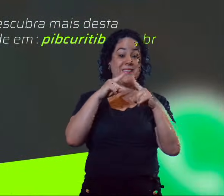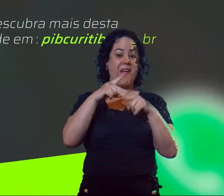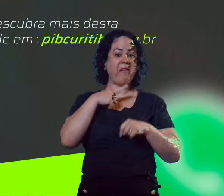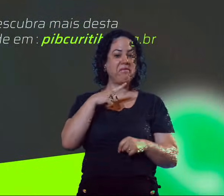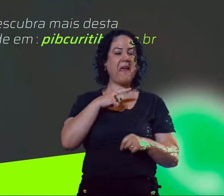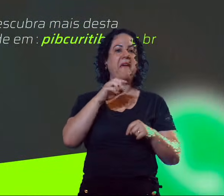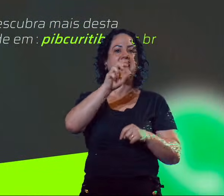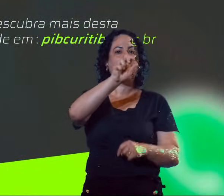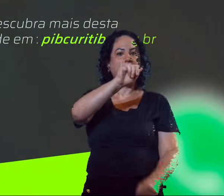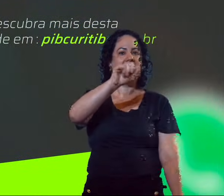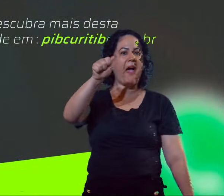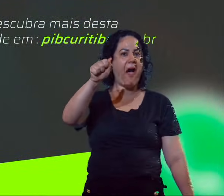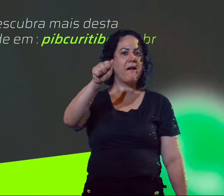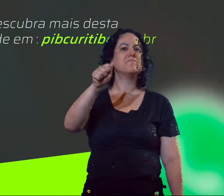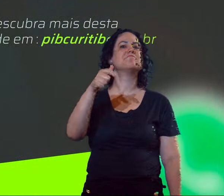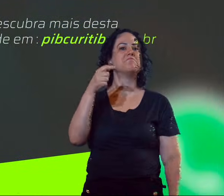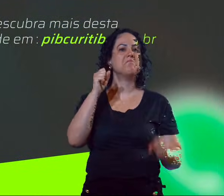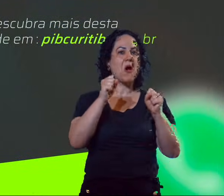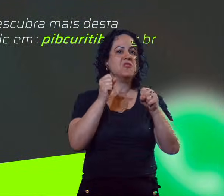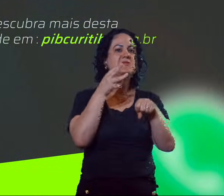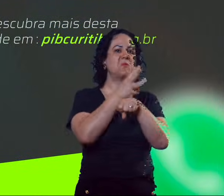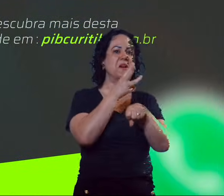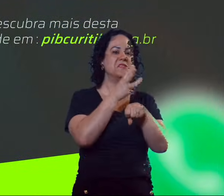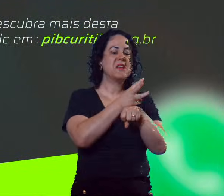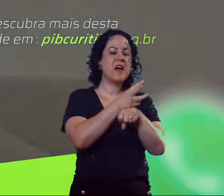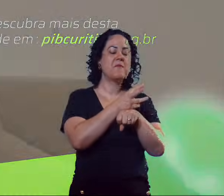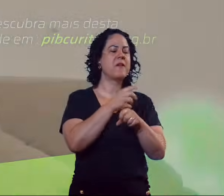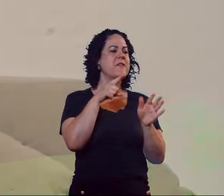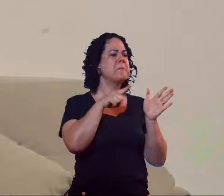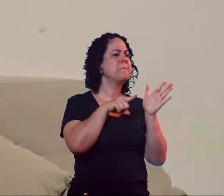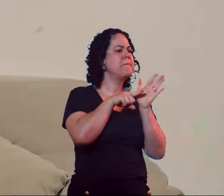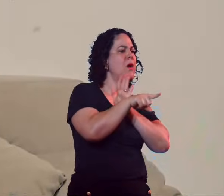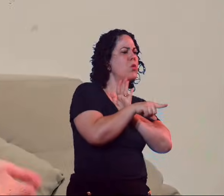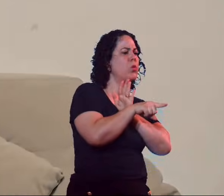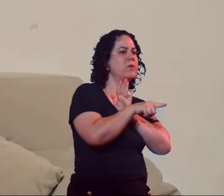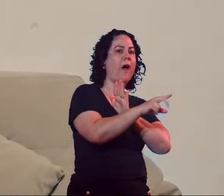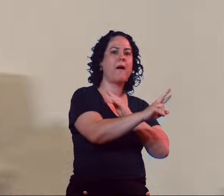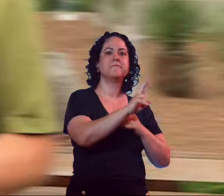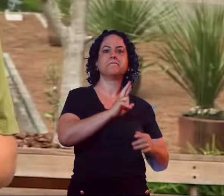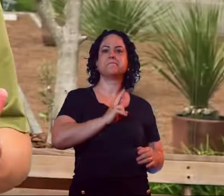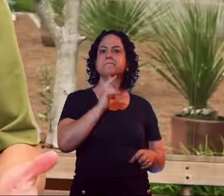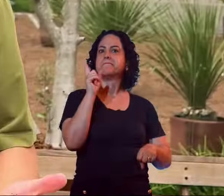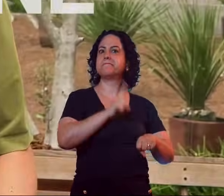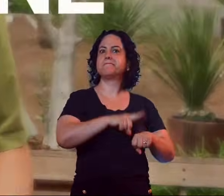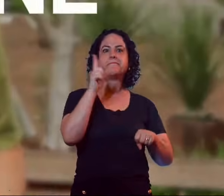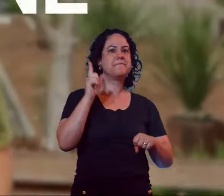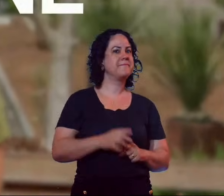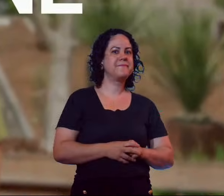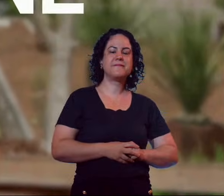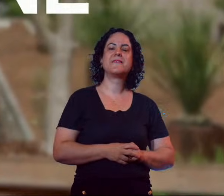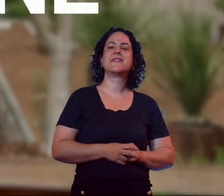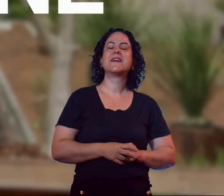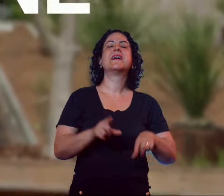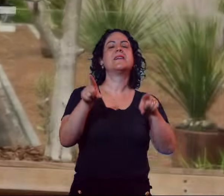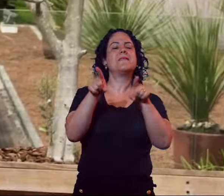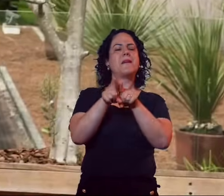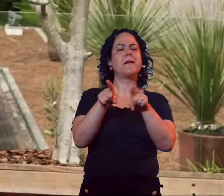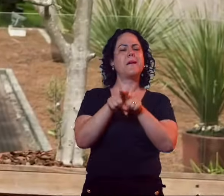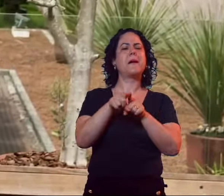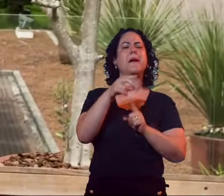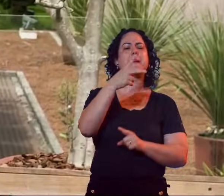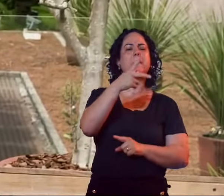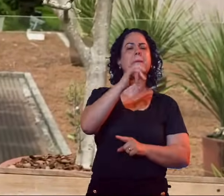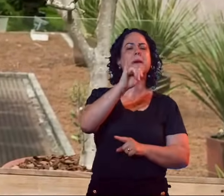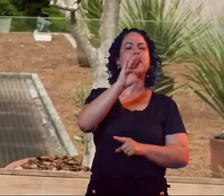virtual que te ajuda diretamente no WhatsApp. Você manda uma pergunta e ele responde rapidinho. E também temos o PIB Online, para você